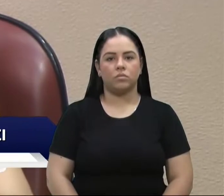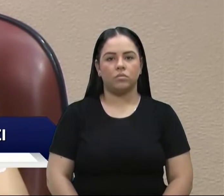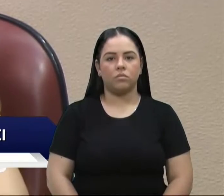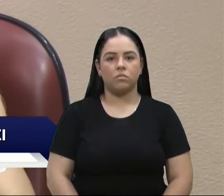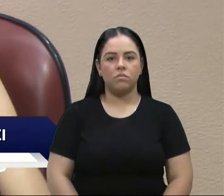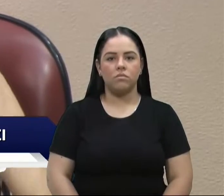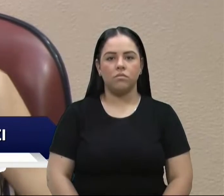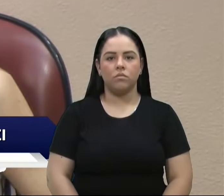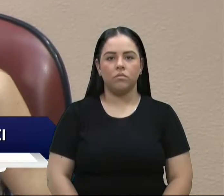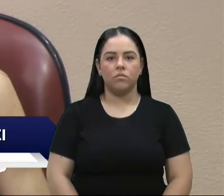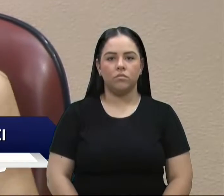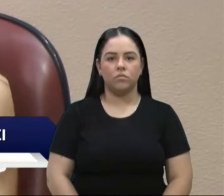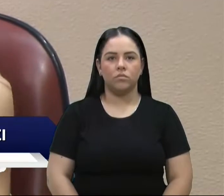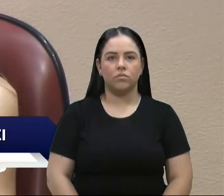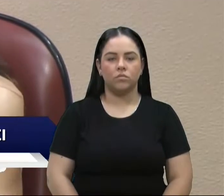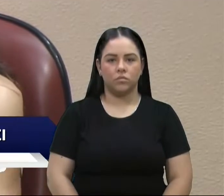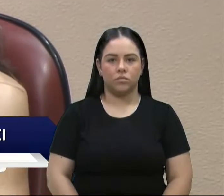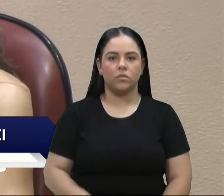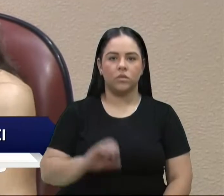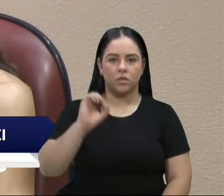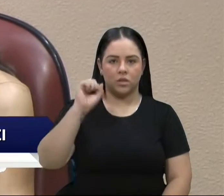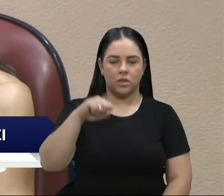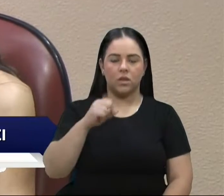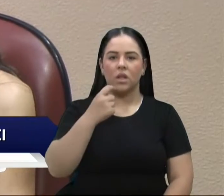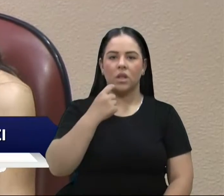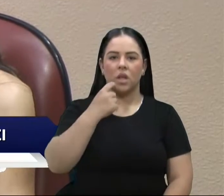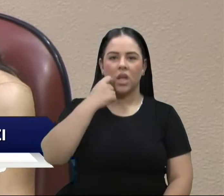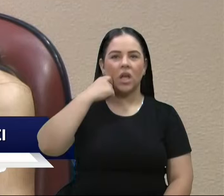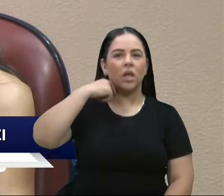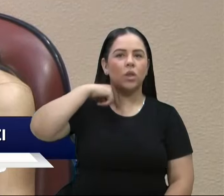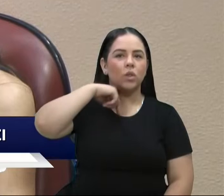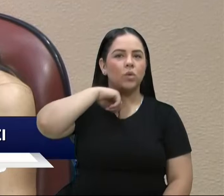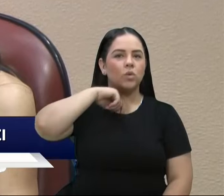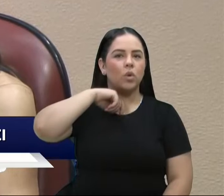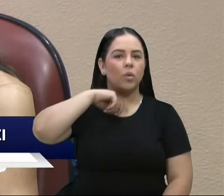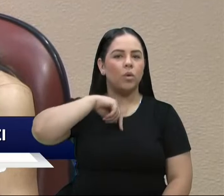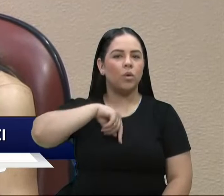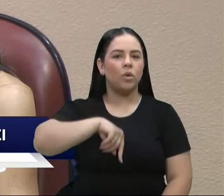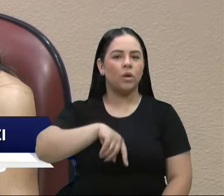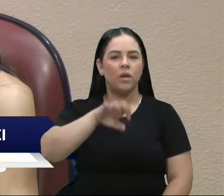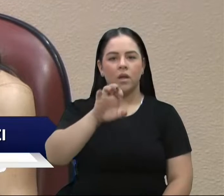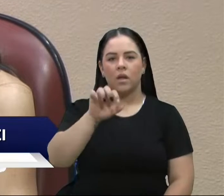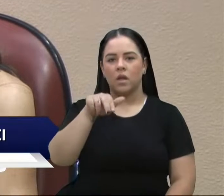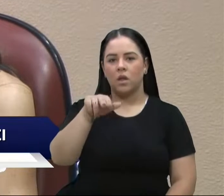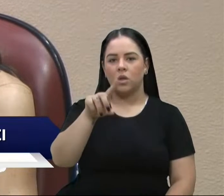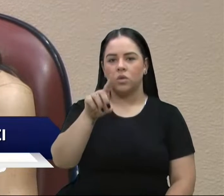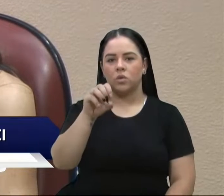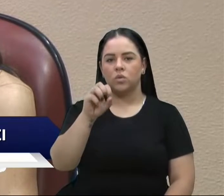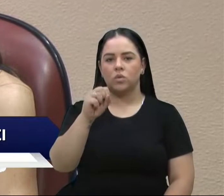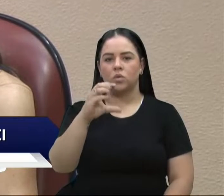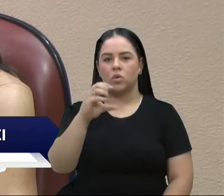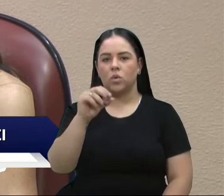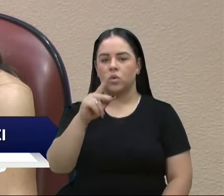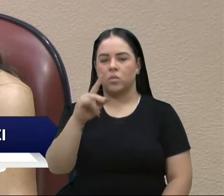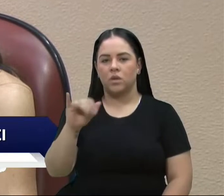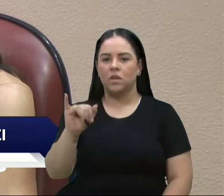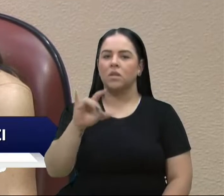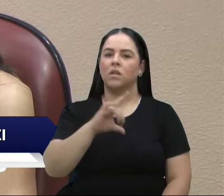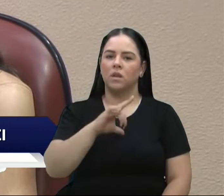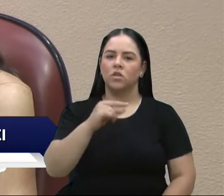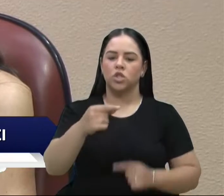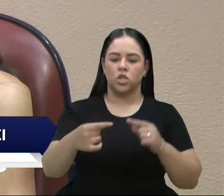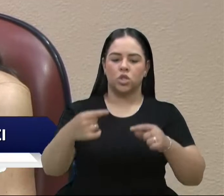Sim. A endoscopia, não. A endoscopia gira bem, a gente tem a fila de espera de